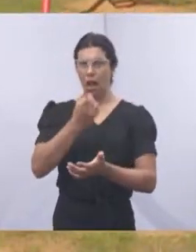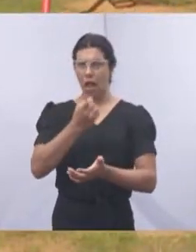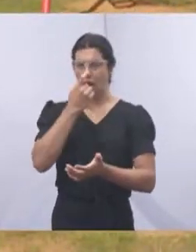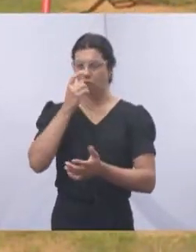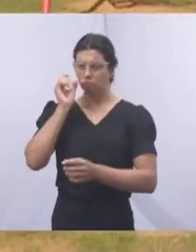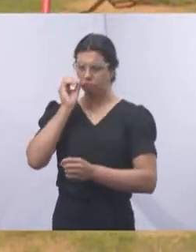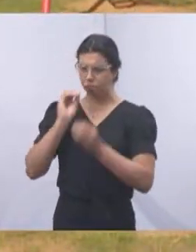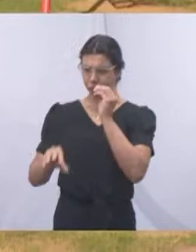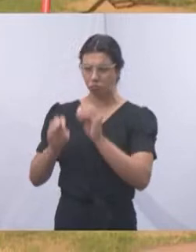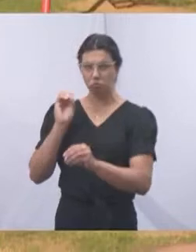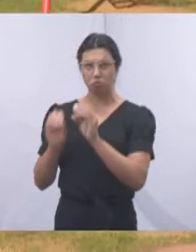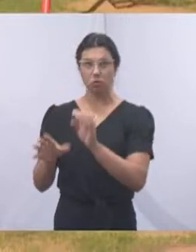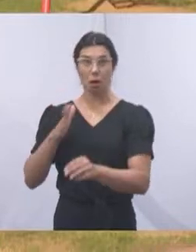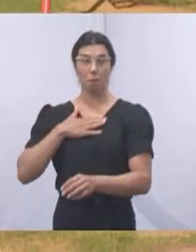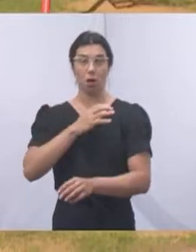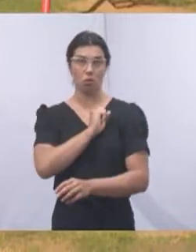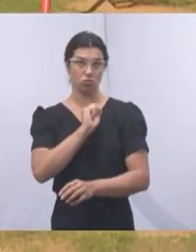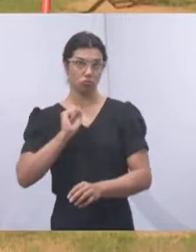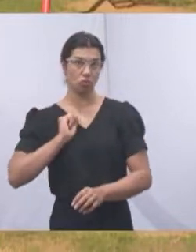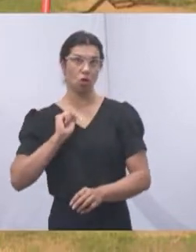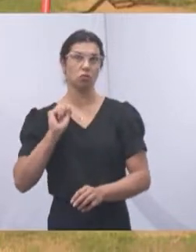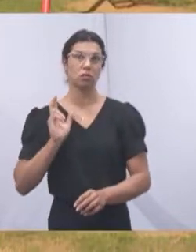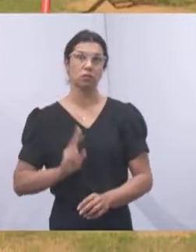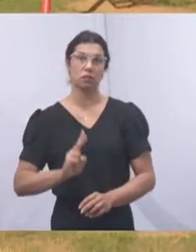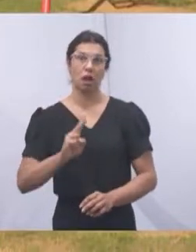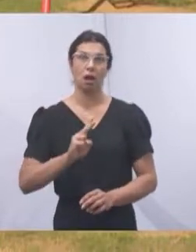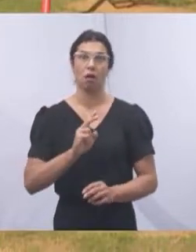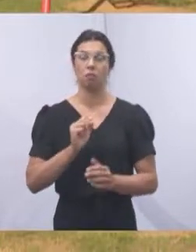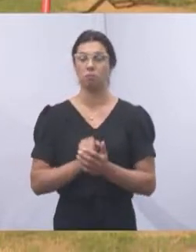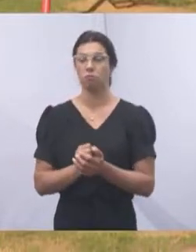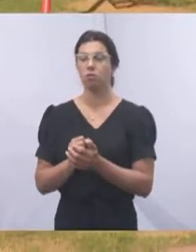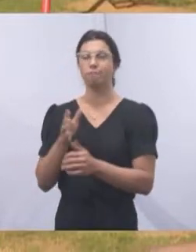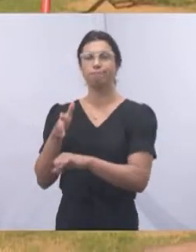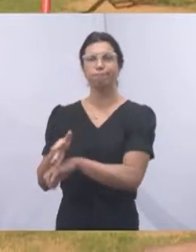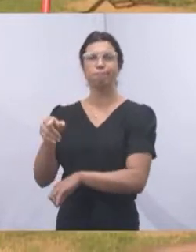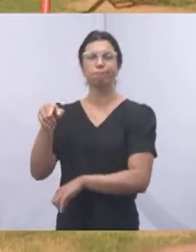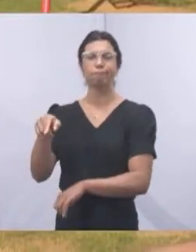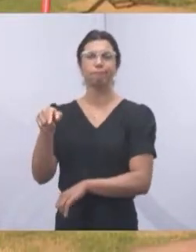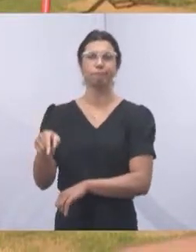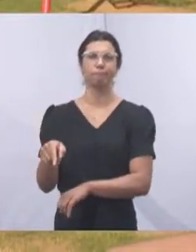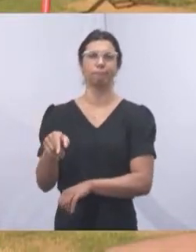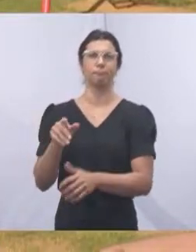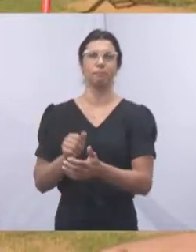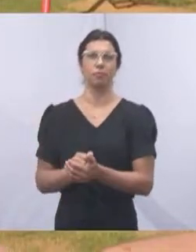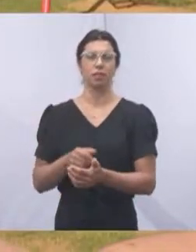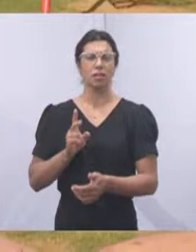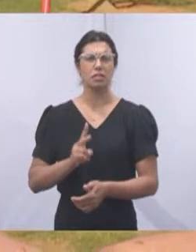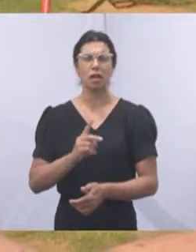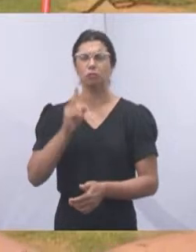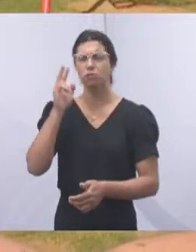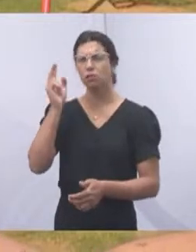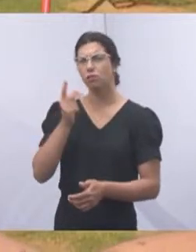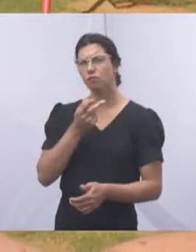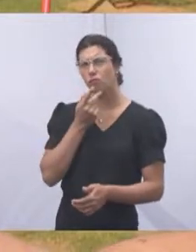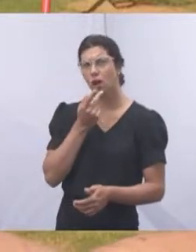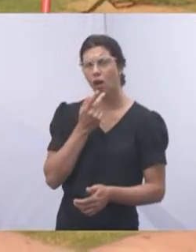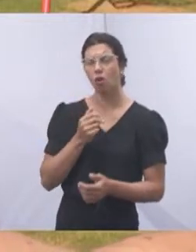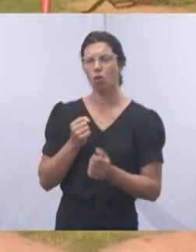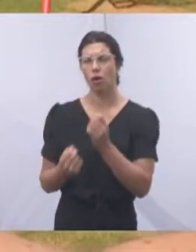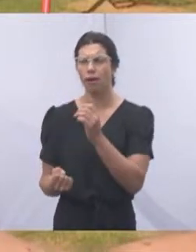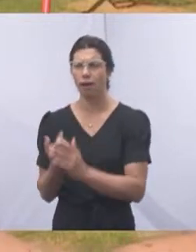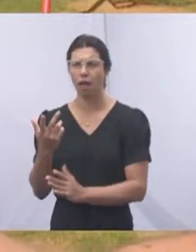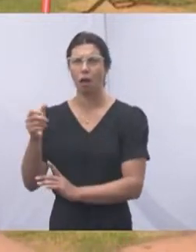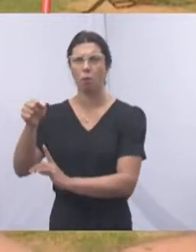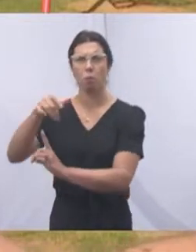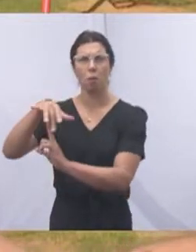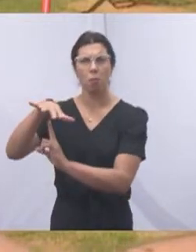aí aqui meu sogro vinha muito nessa área também. Eu moro na resido aqui na rua Luiz Gonzaga Rosa da Silva. E ele sempre falou de fazer uma praça, né?